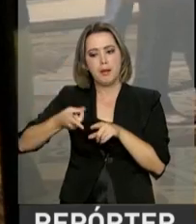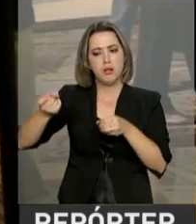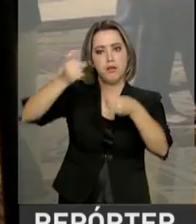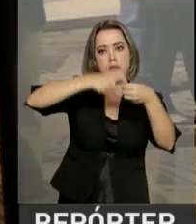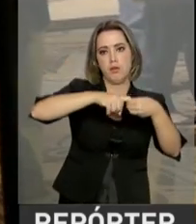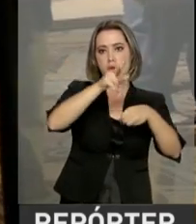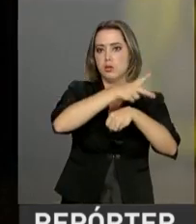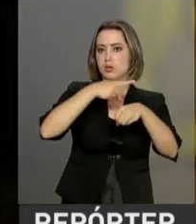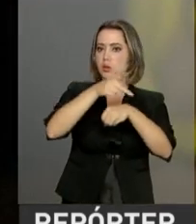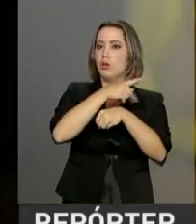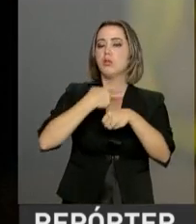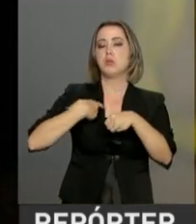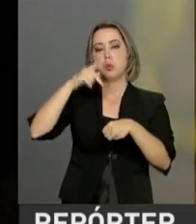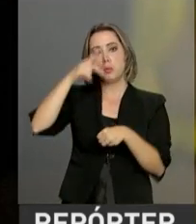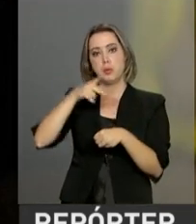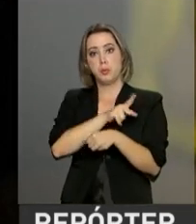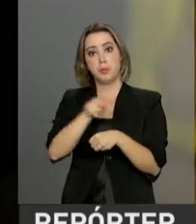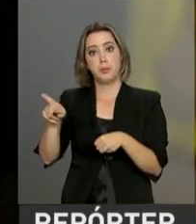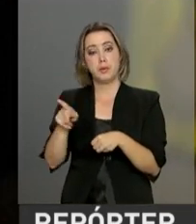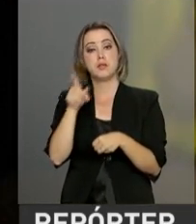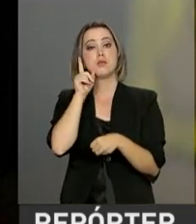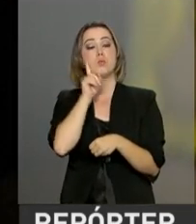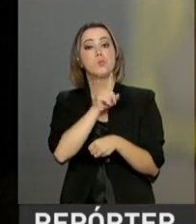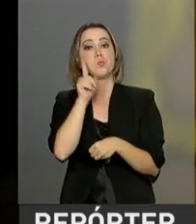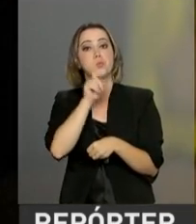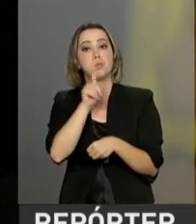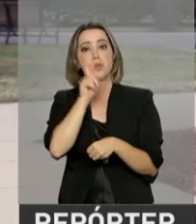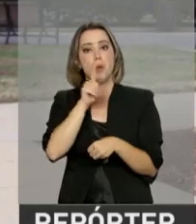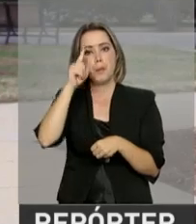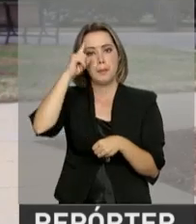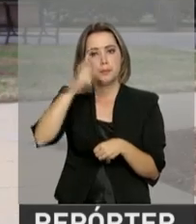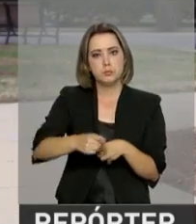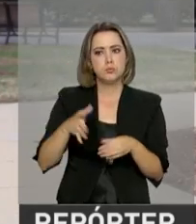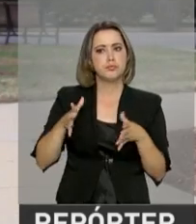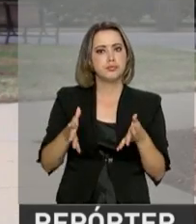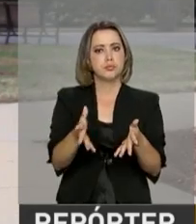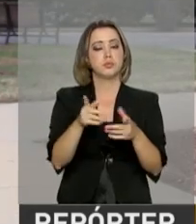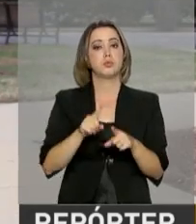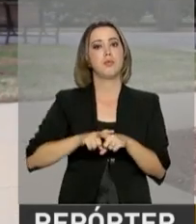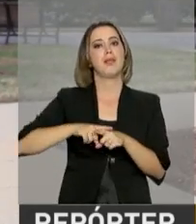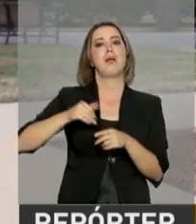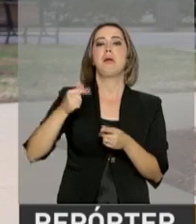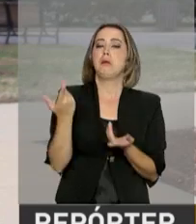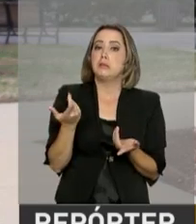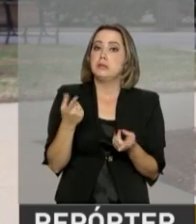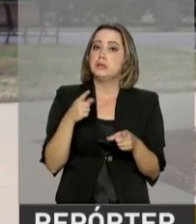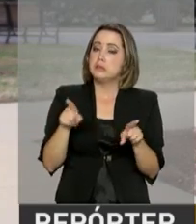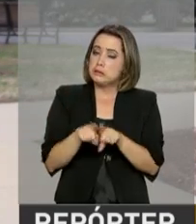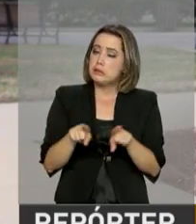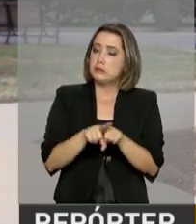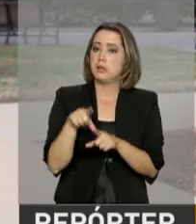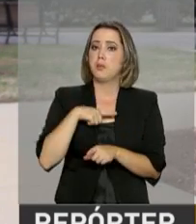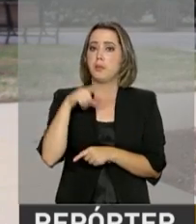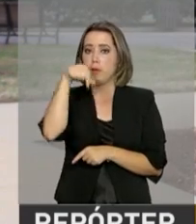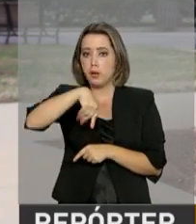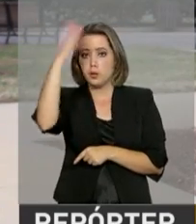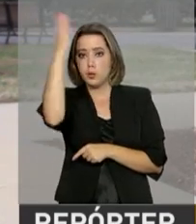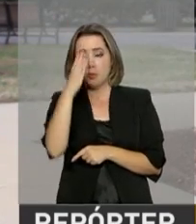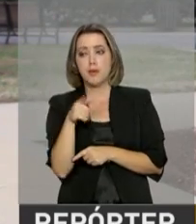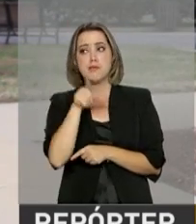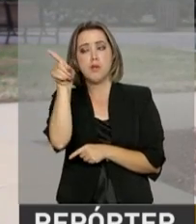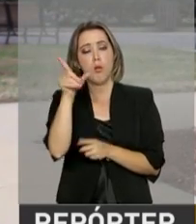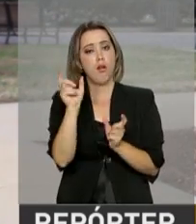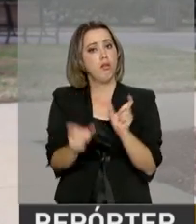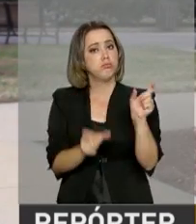presidente prometeu intensificar. Mas e os brasileiros? São mais de 1 milhão de brasileiros nos Estados Unidos. É difícil de